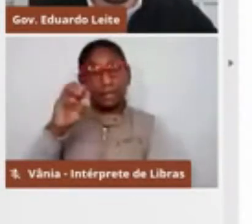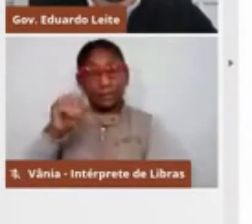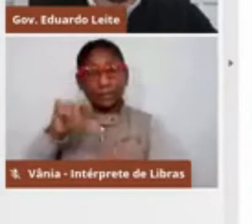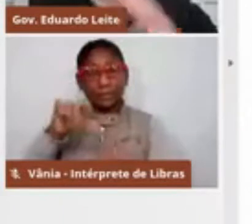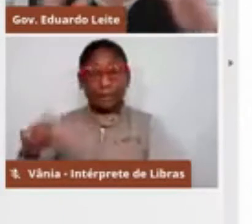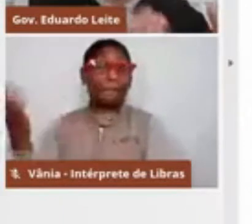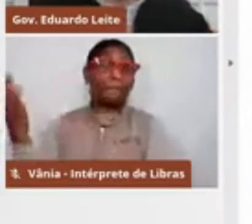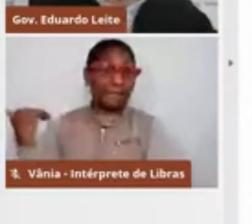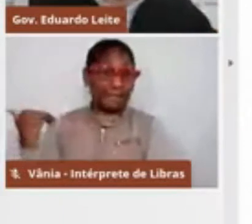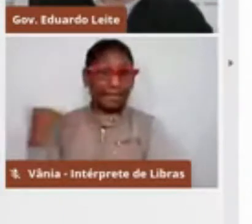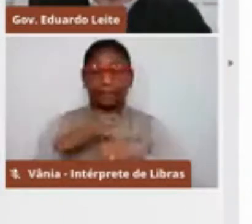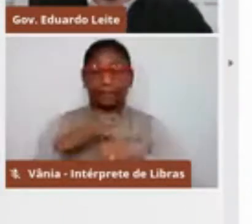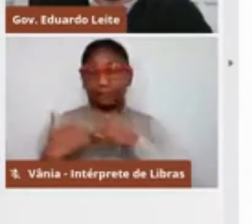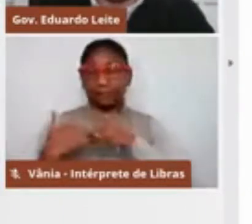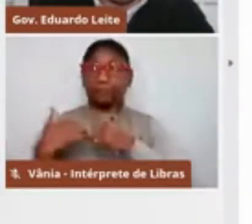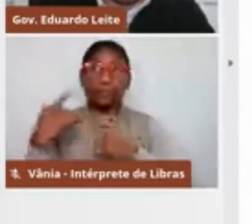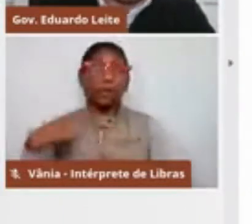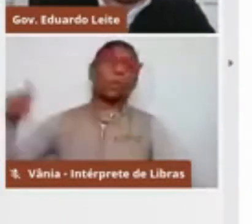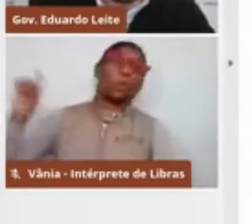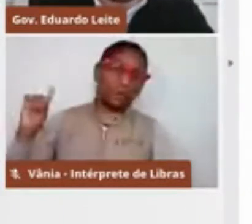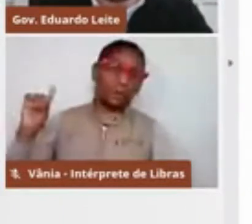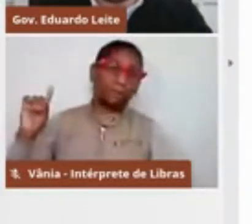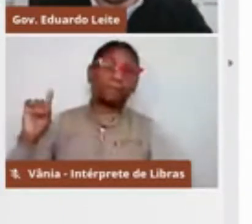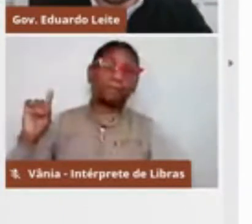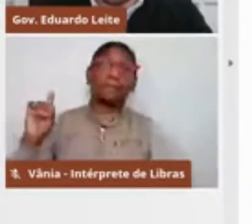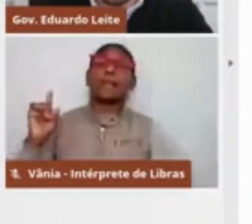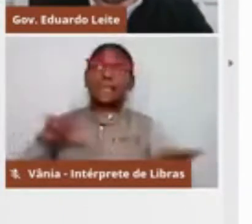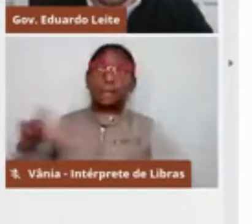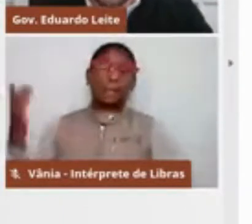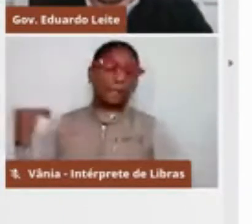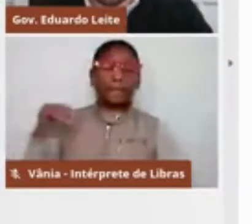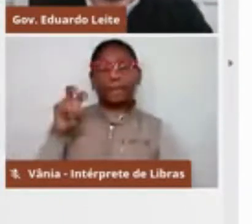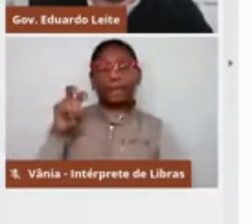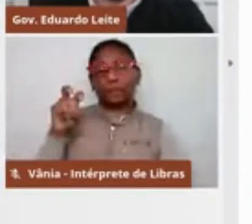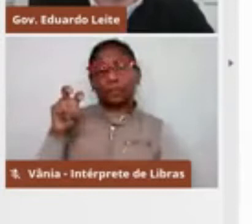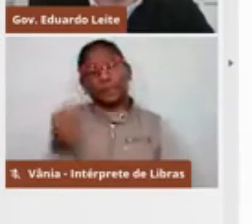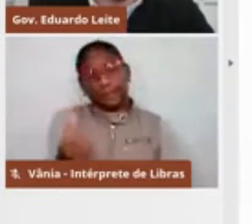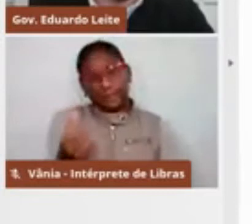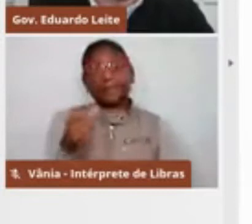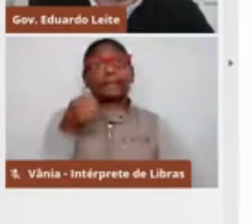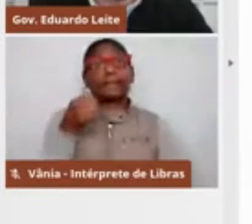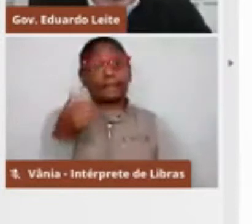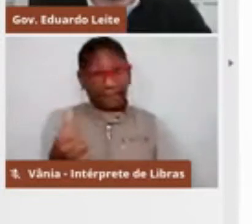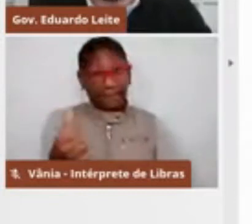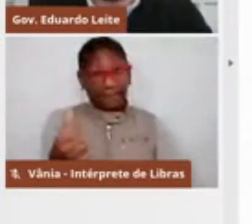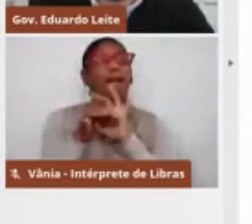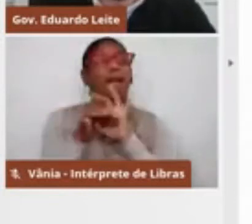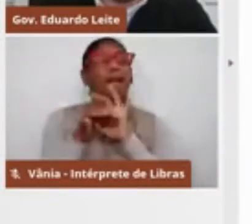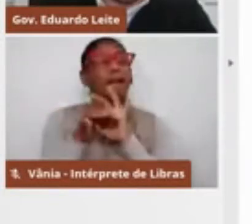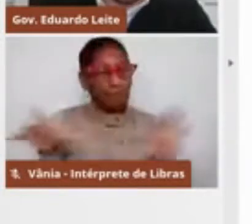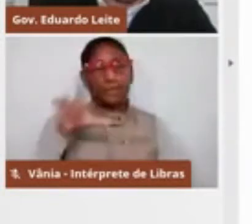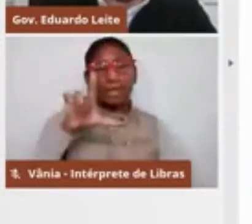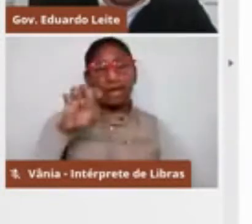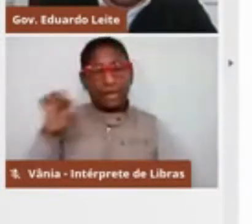atendimento ao Covid, na semana anterior, na verdade. Encerramos a semana passada com 566 leitos livres de UTI.